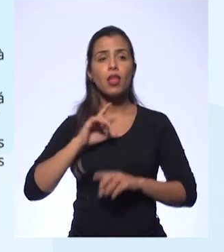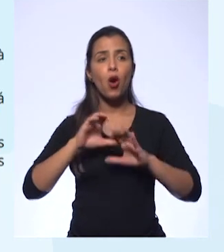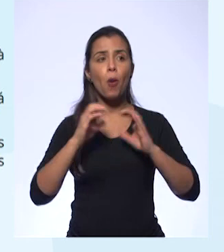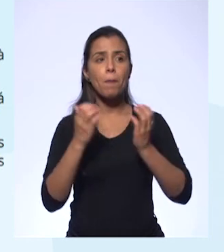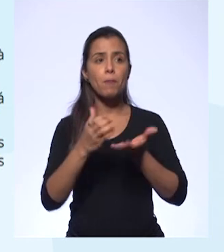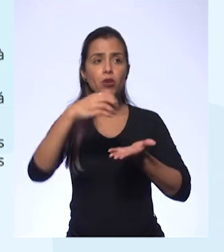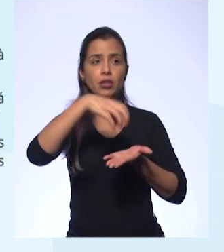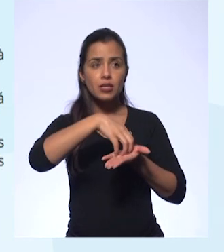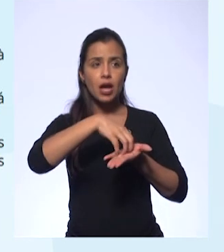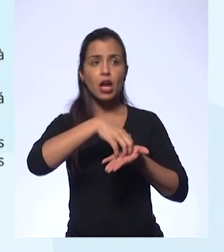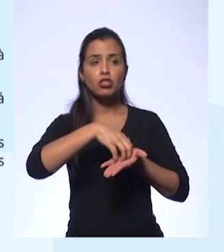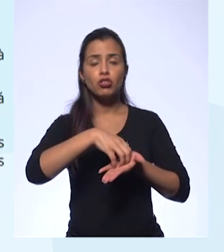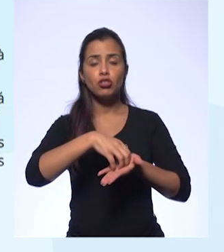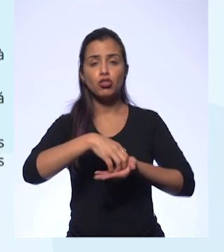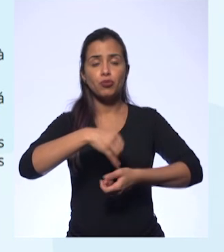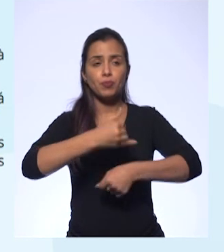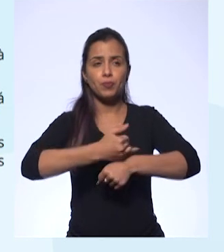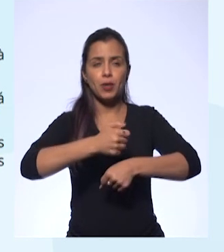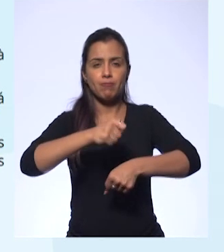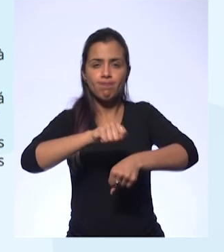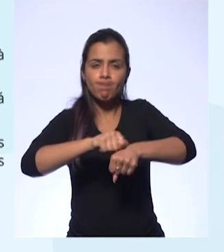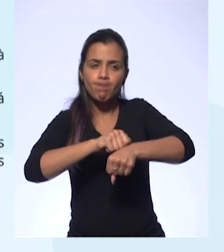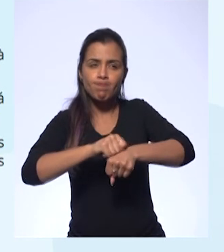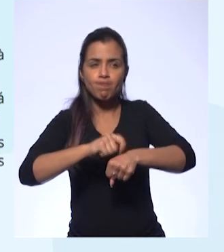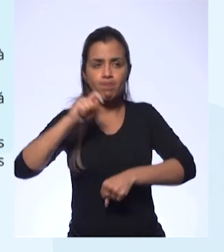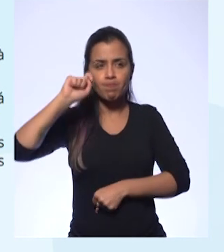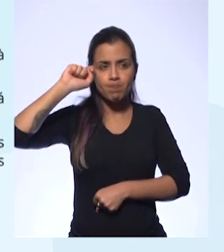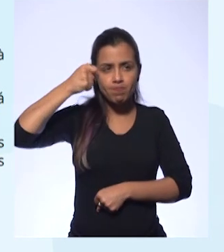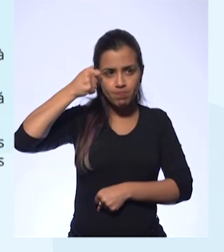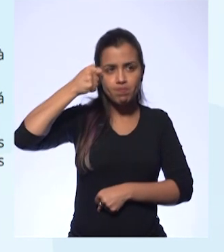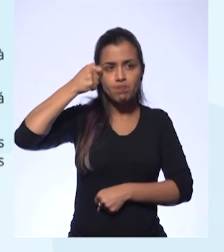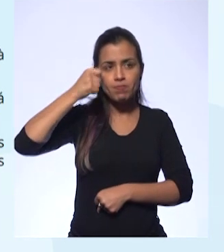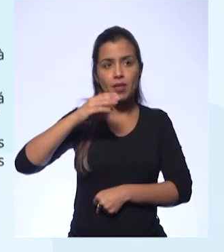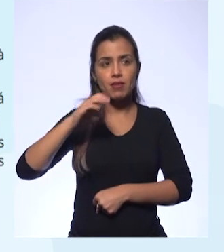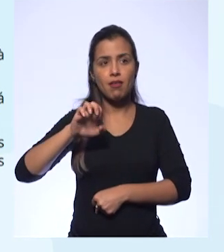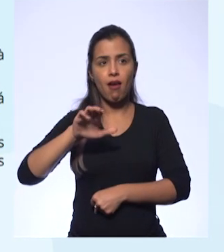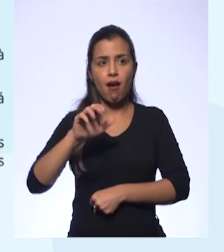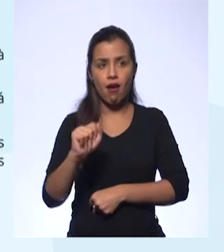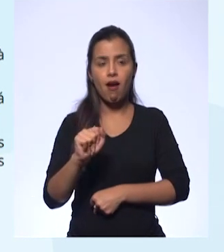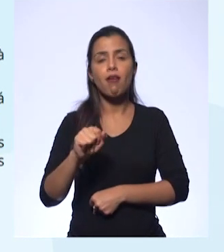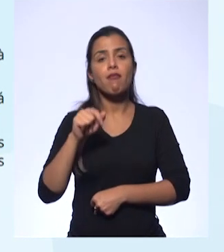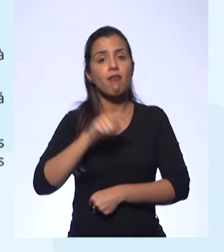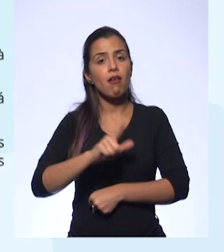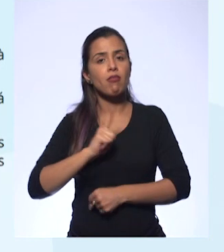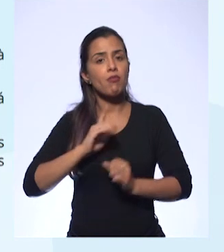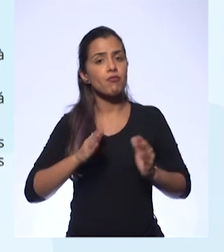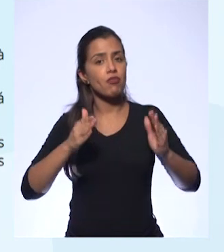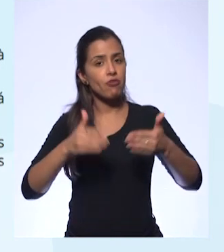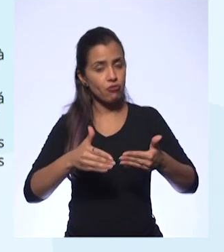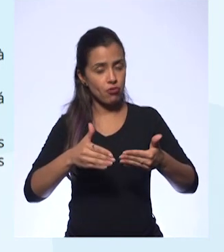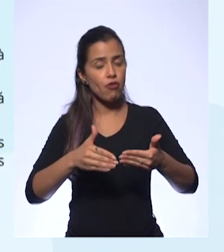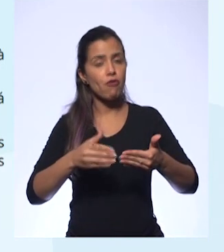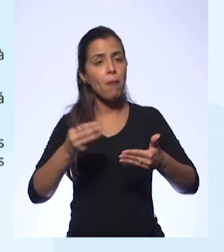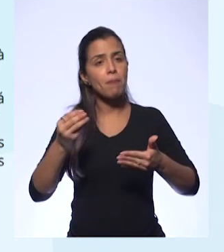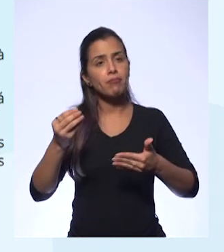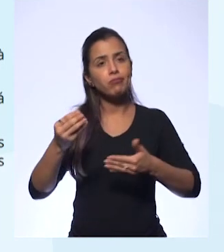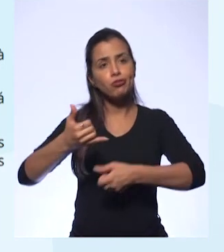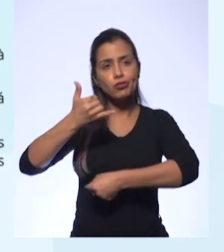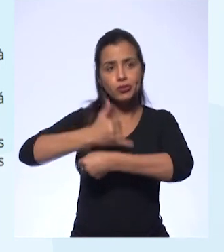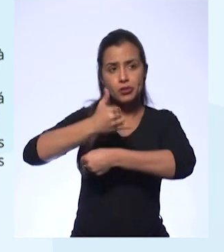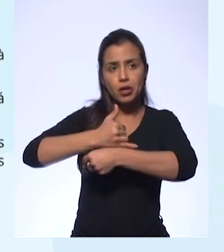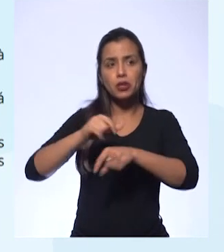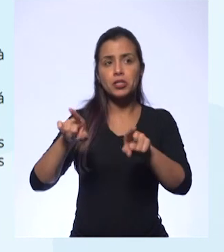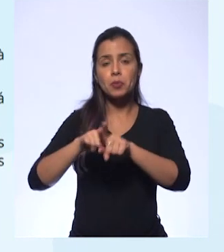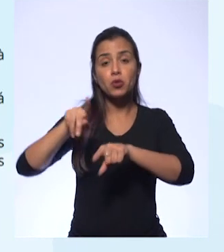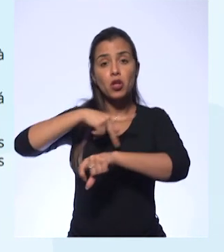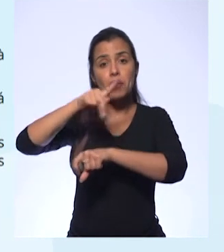a SECA, com vistas a instituir o mercado comum do carvão e do aço entre os países fundadores. A